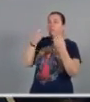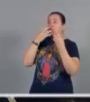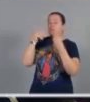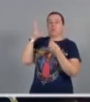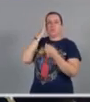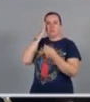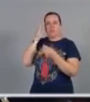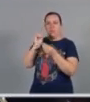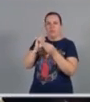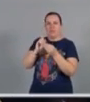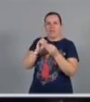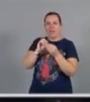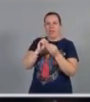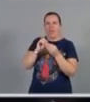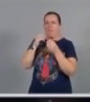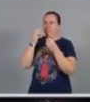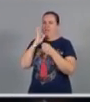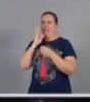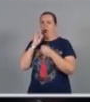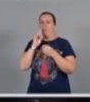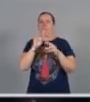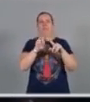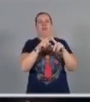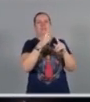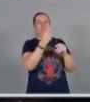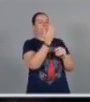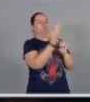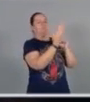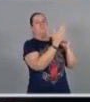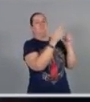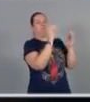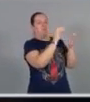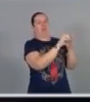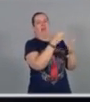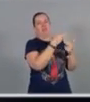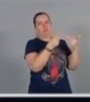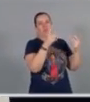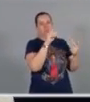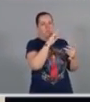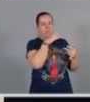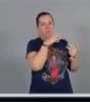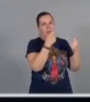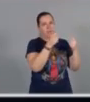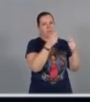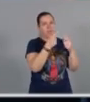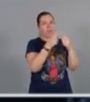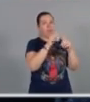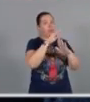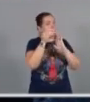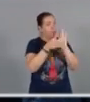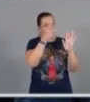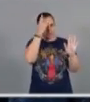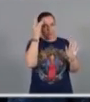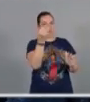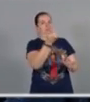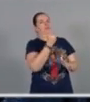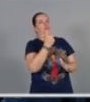que você sabe as ruins não precisa o teu marido é tua esposa fala o tutor